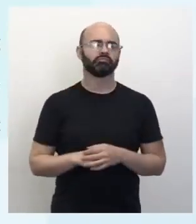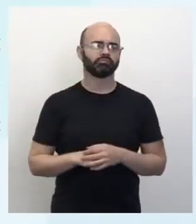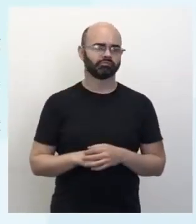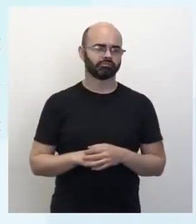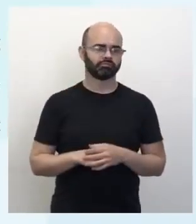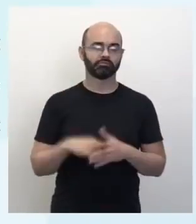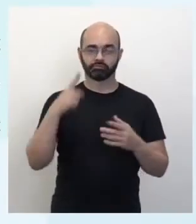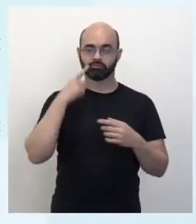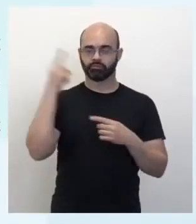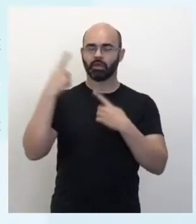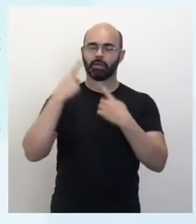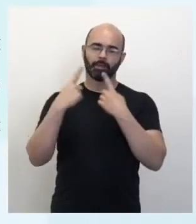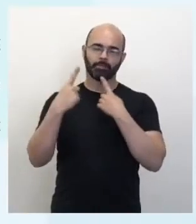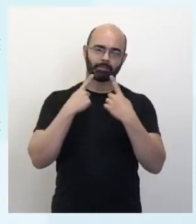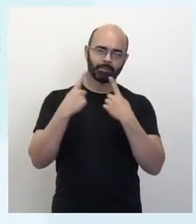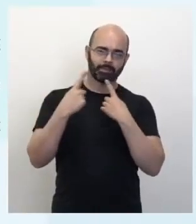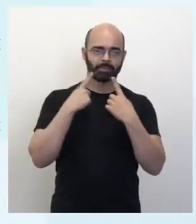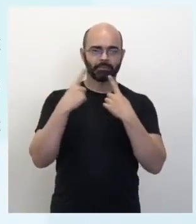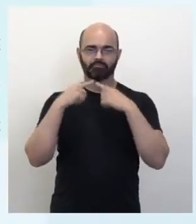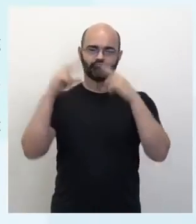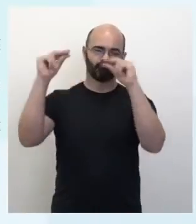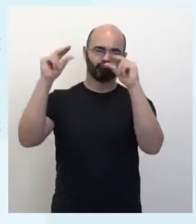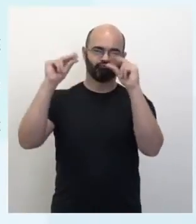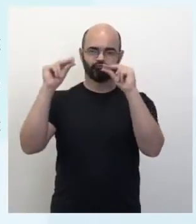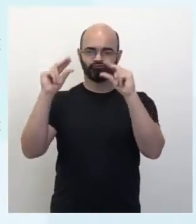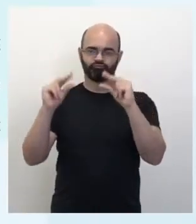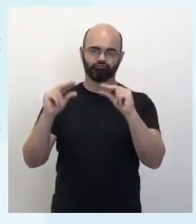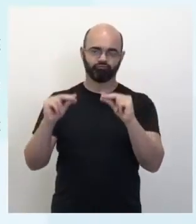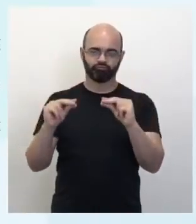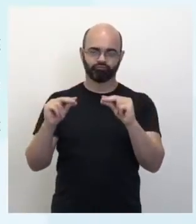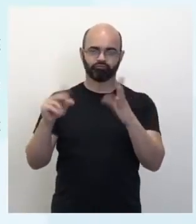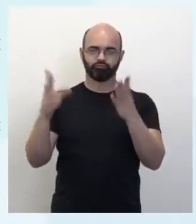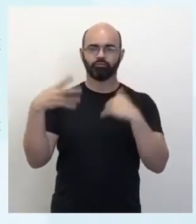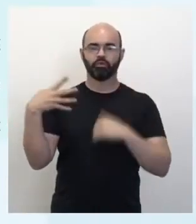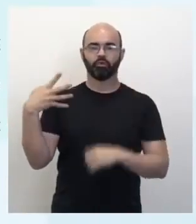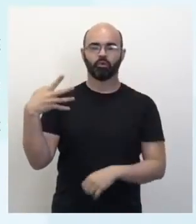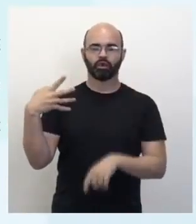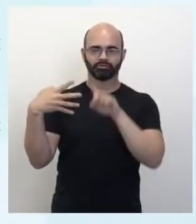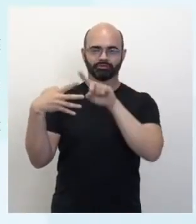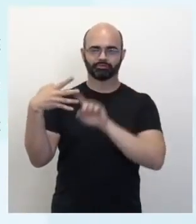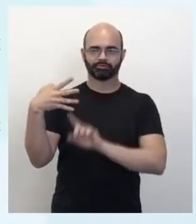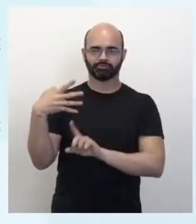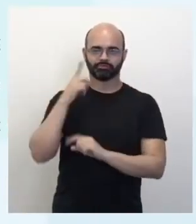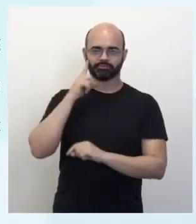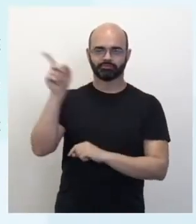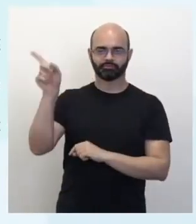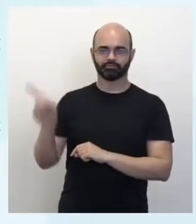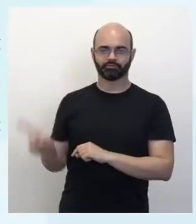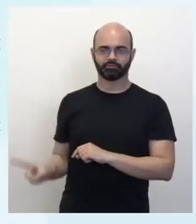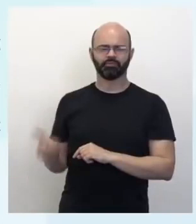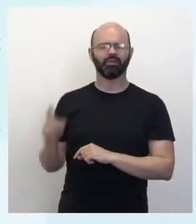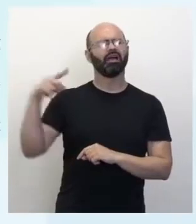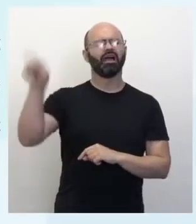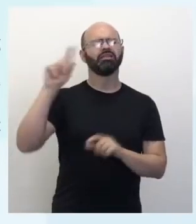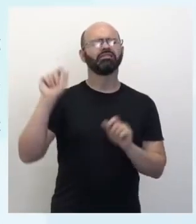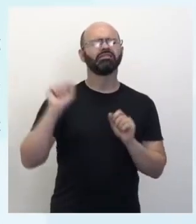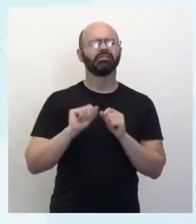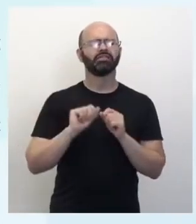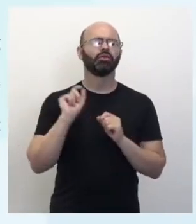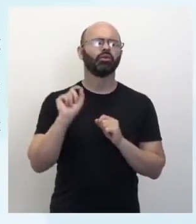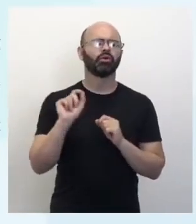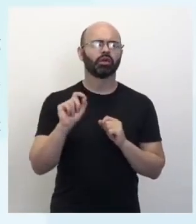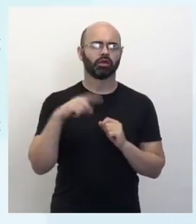esse diálogo, né? E aí depois você tem 4 opções aí sobre o que eles vão fazer. A gente não